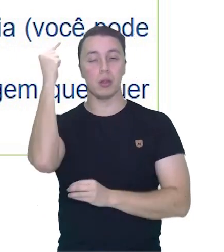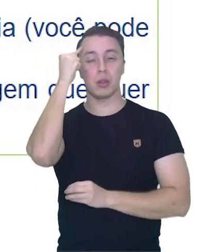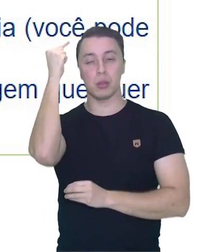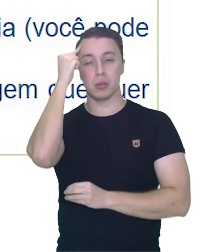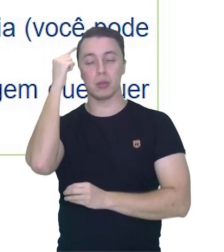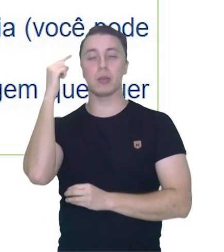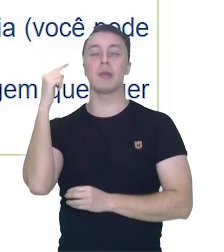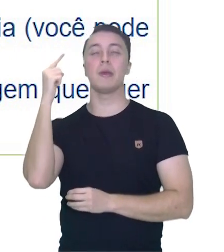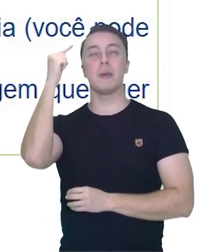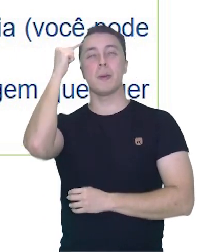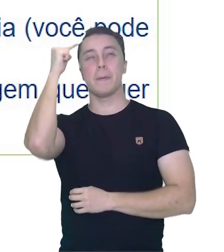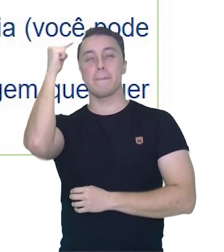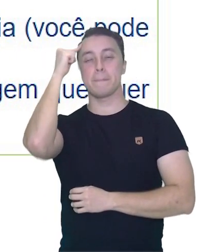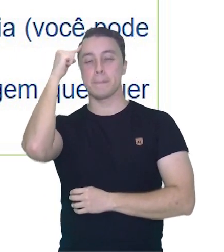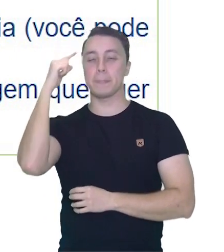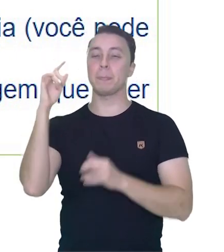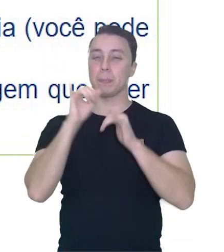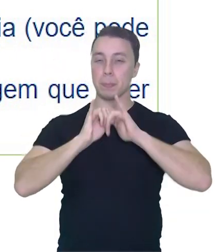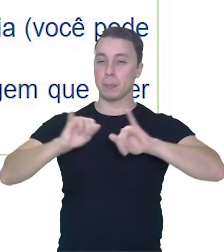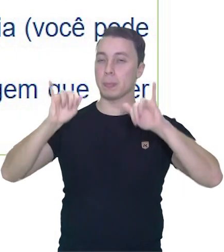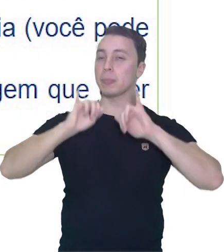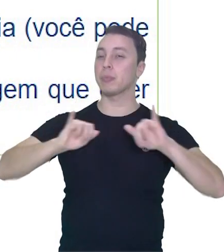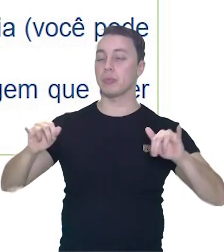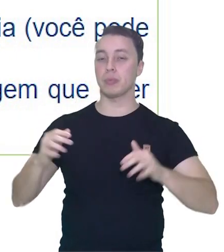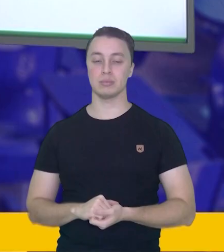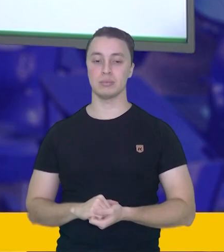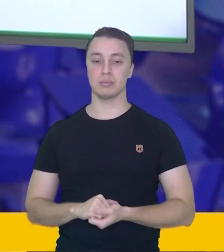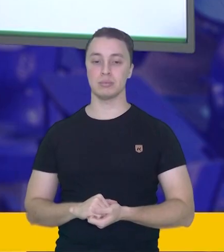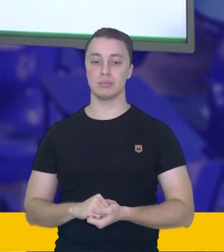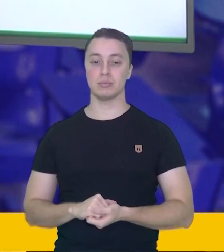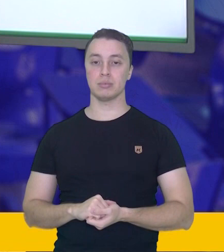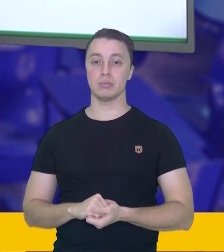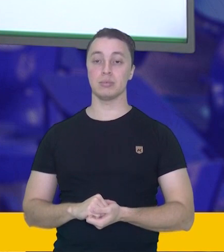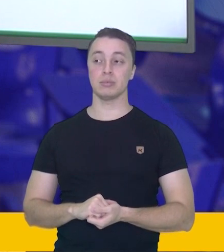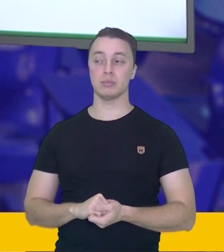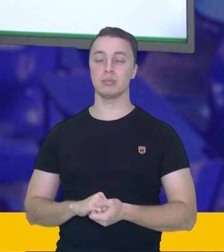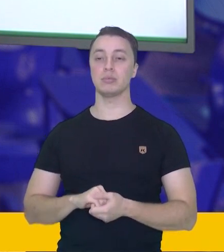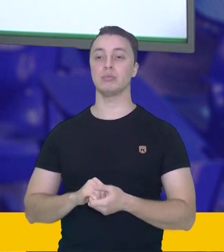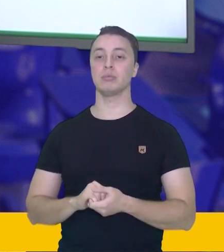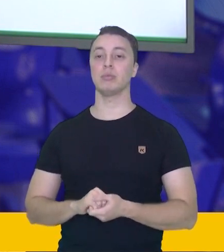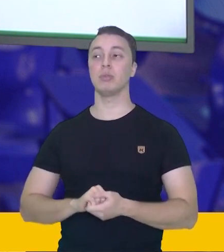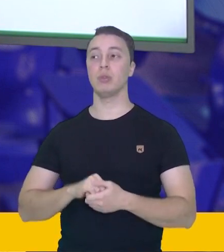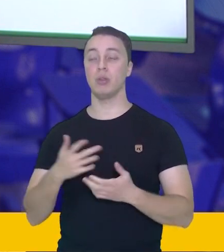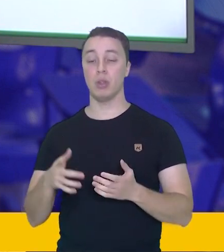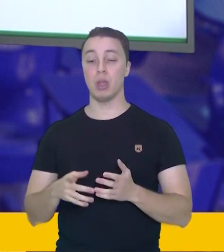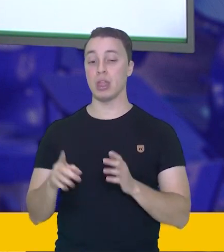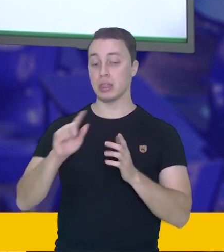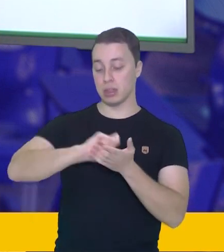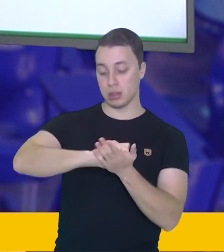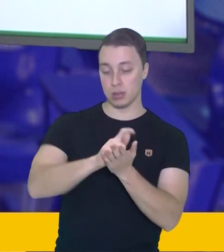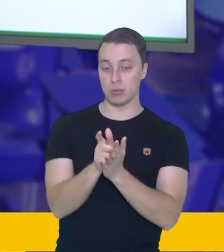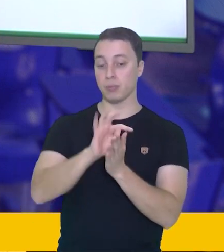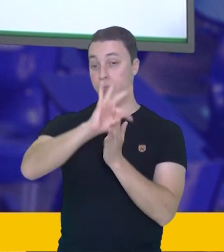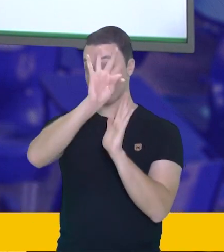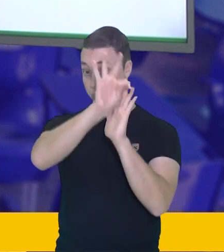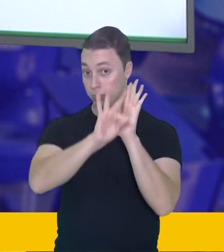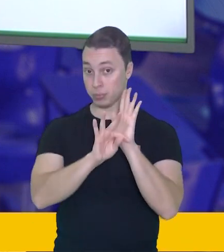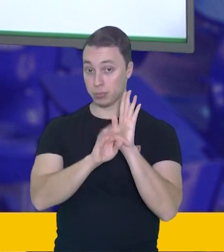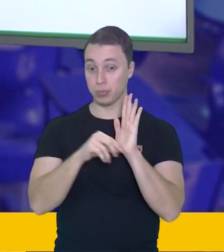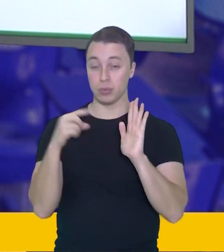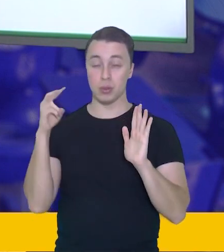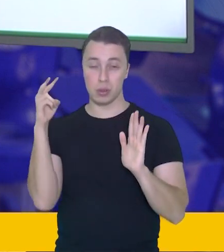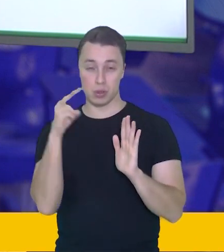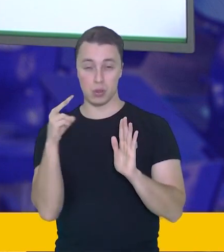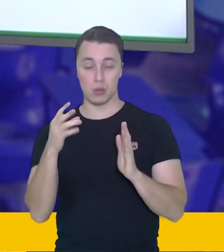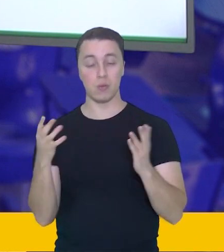mensagem que você quer passar para o seu leitor. O último gênero textual que nós vamos ver nesse bloco